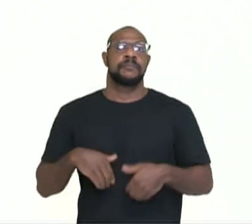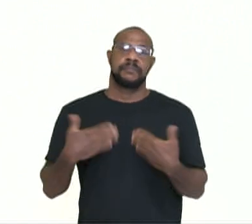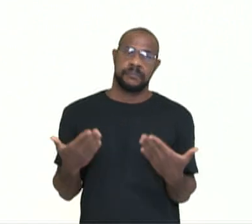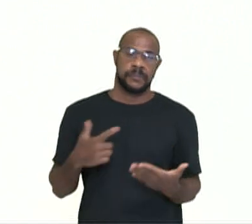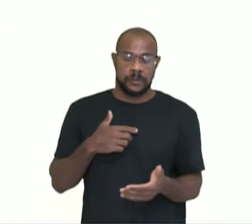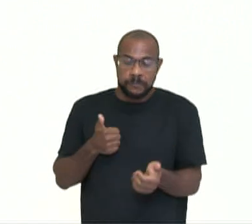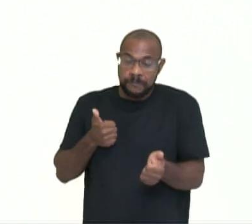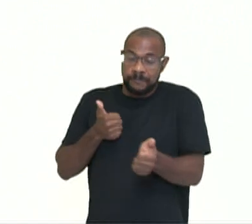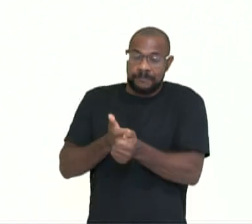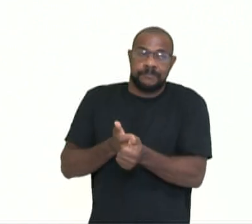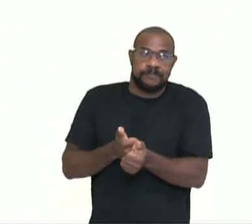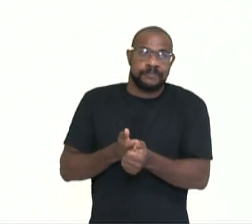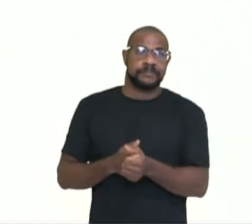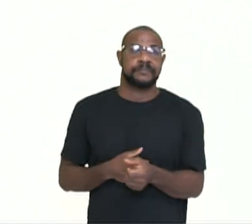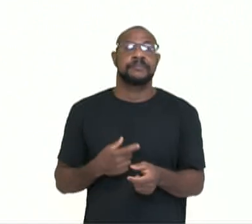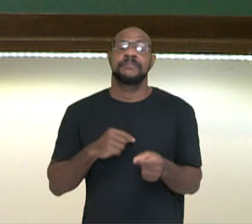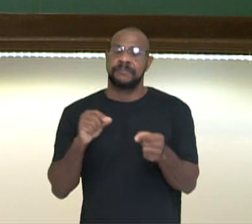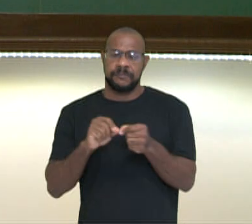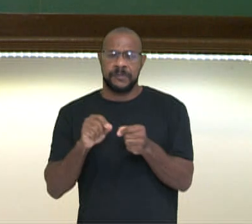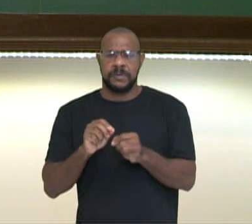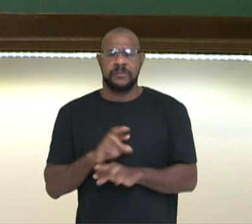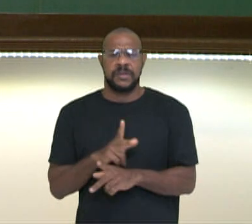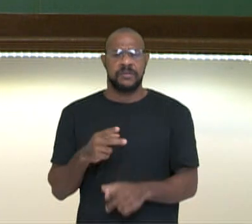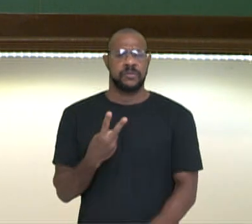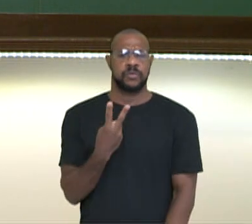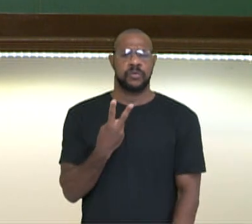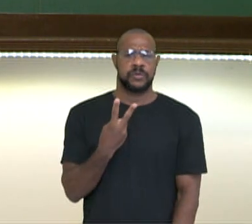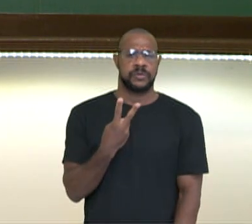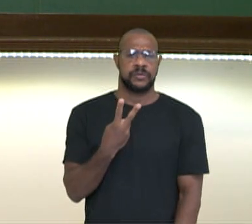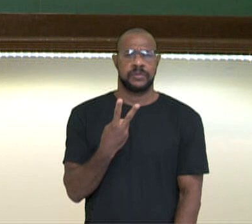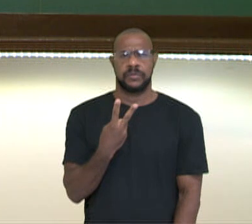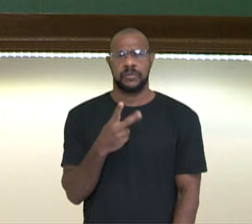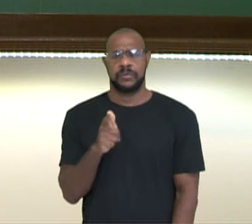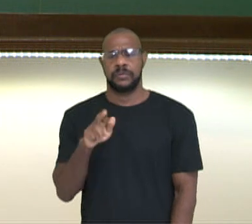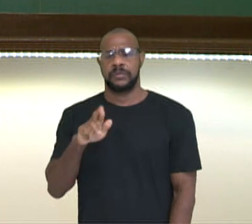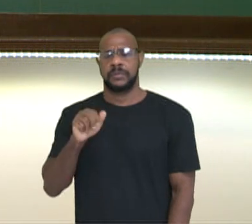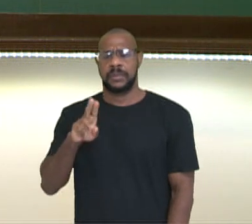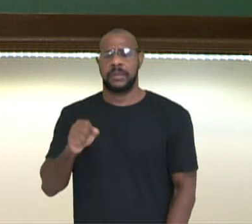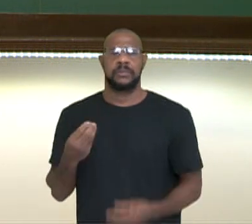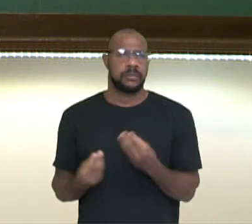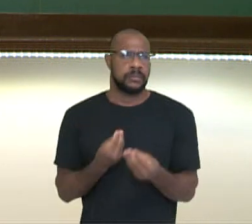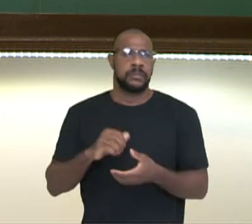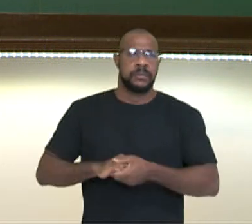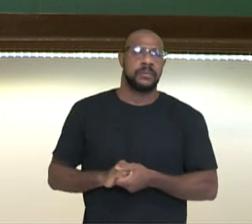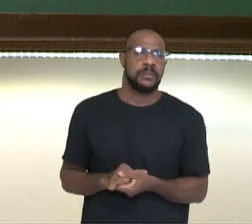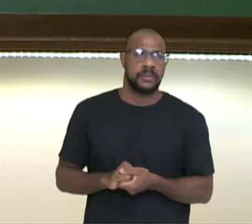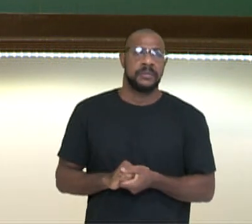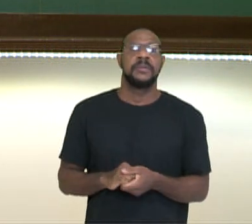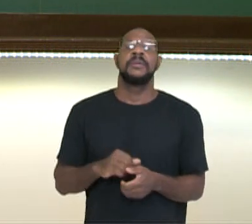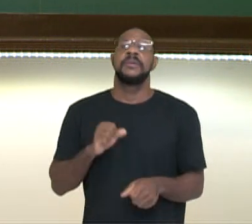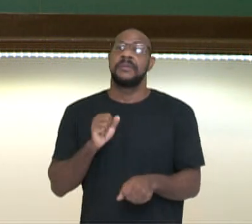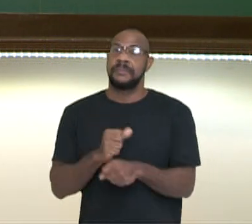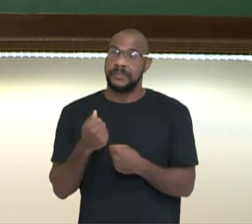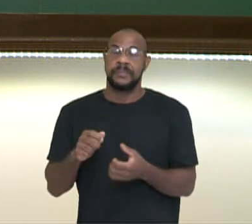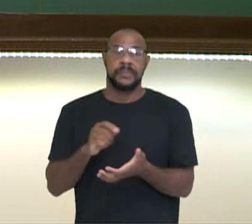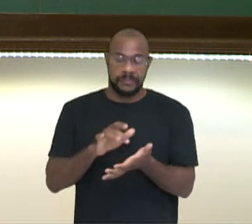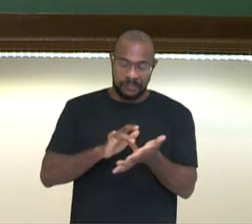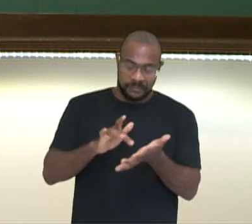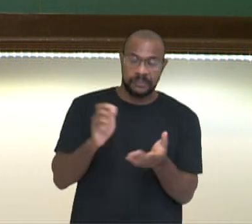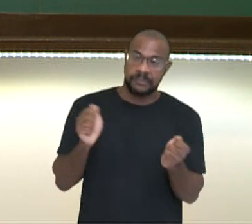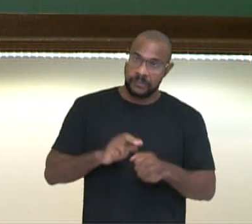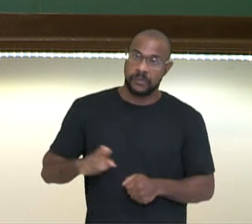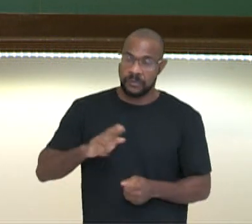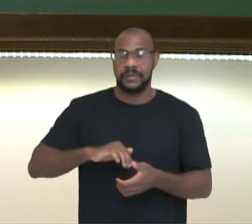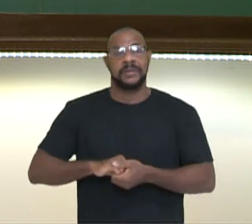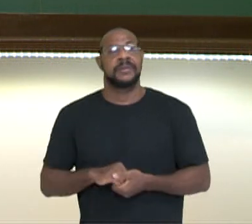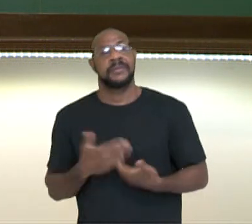na verdade, quando eu fiz o meu deu uma diferença de 2 graus. Isso é muito próximo. Tá, pessoal? Não deixem de usar a calculadora. Caso, para vocês